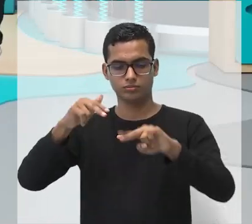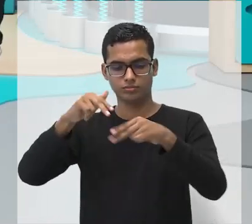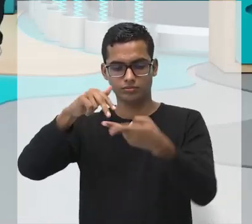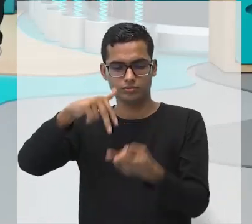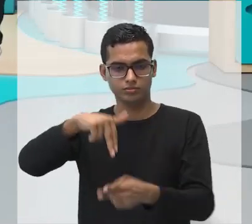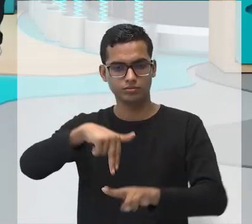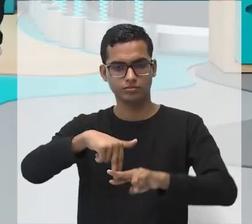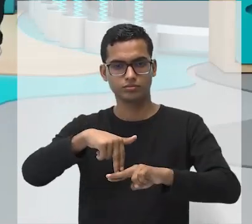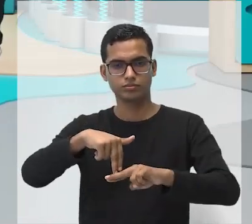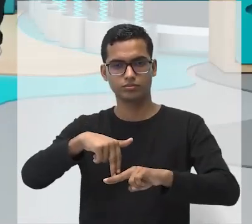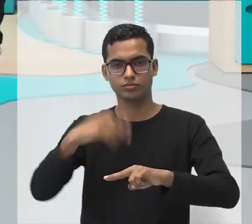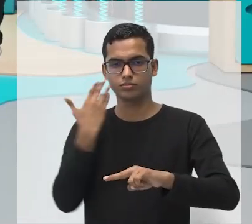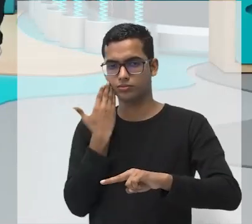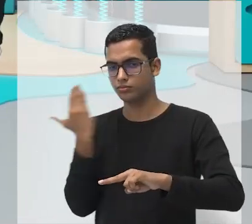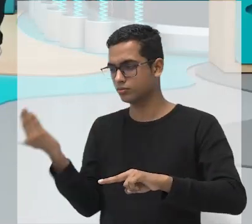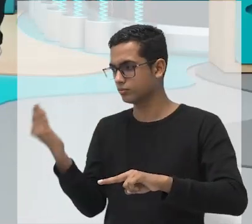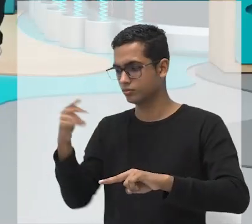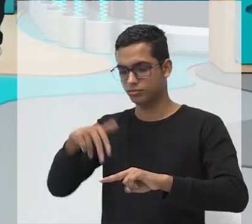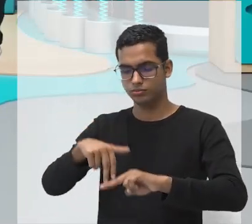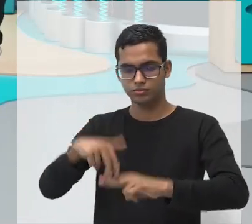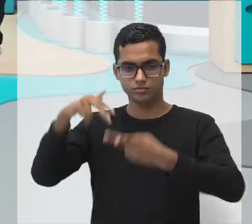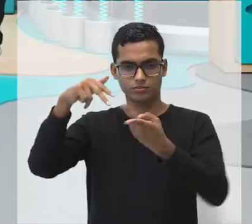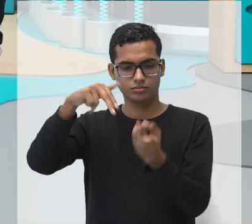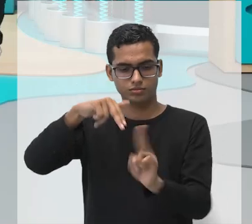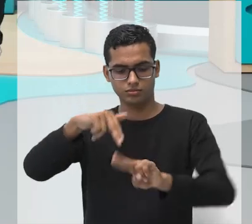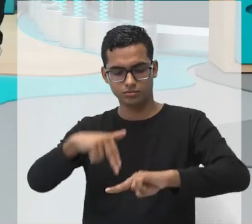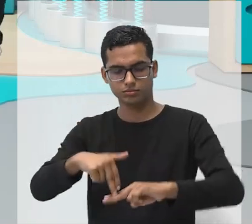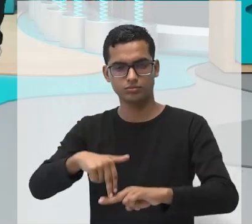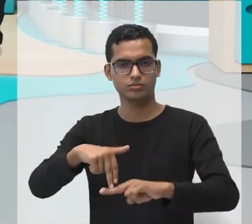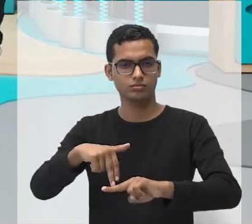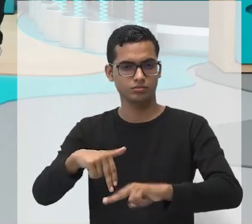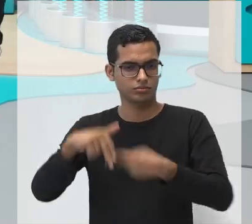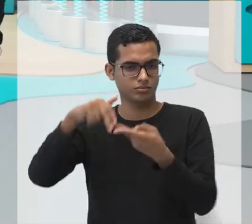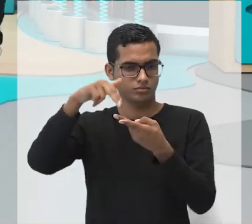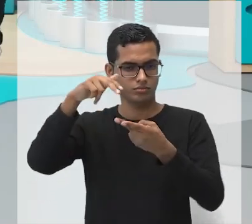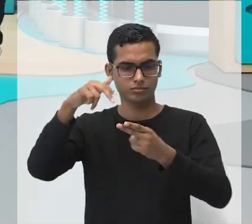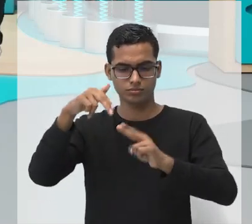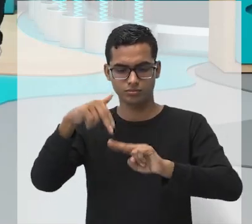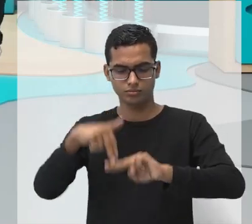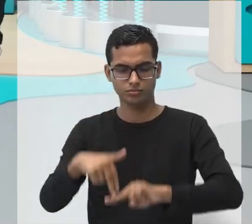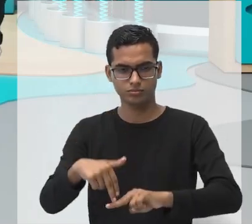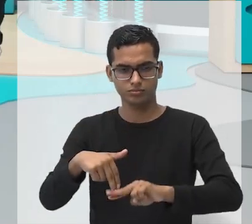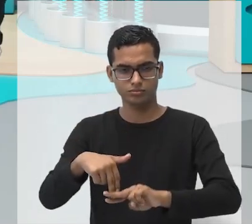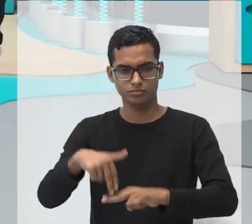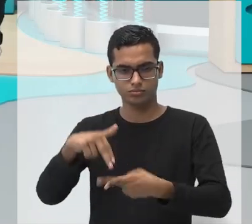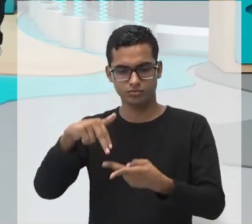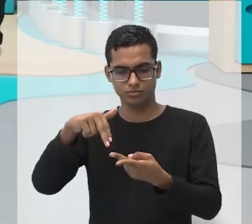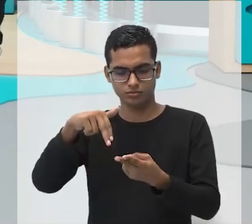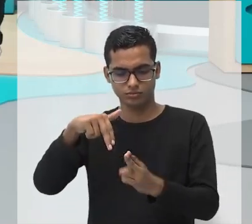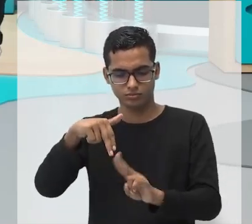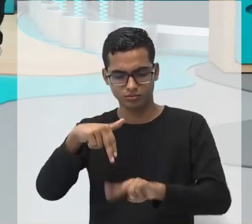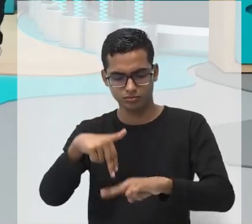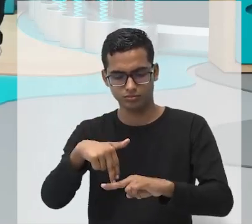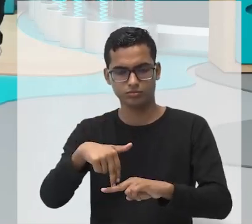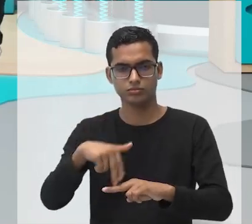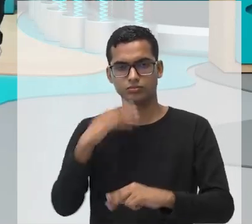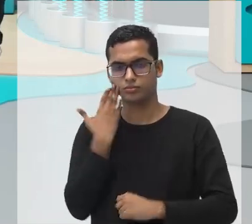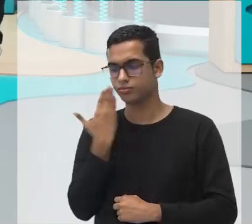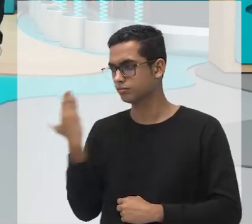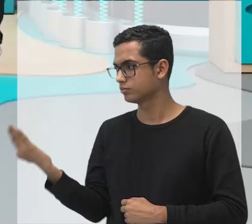pé e faz aí uma manobra no skate para que ele gire, né? Então, o flip é a manobra